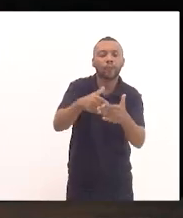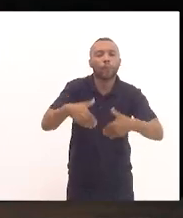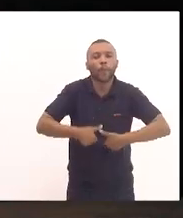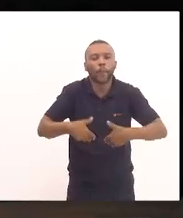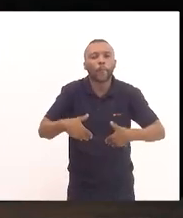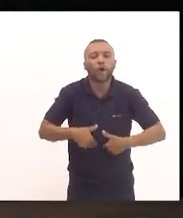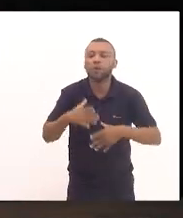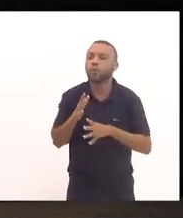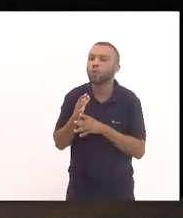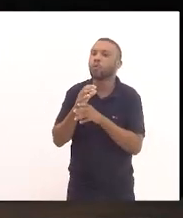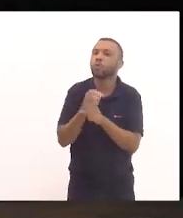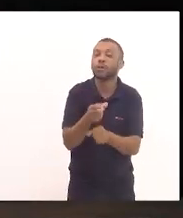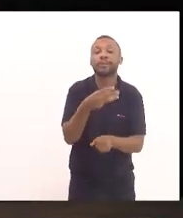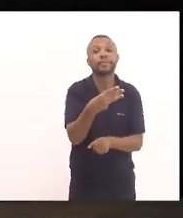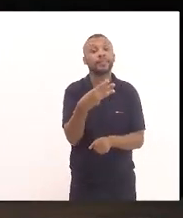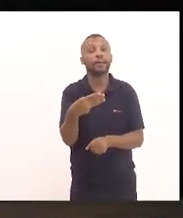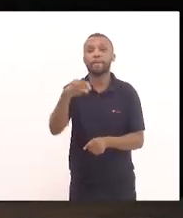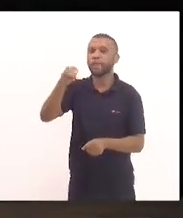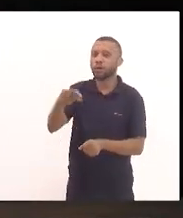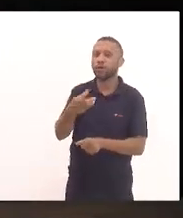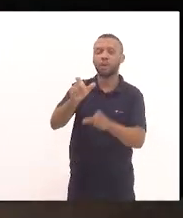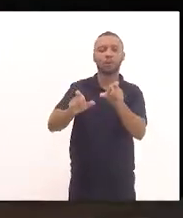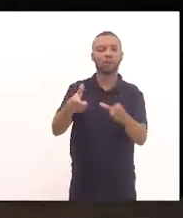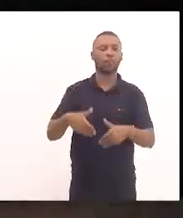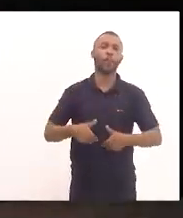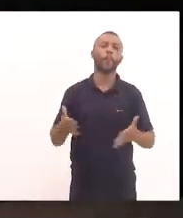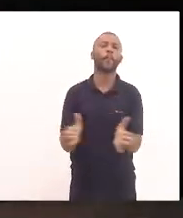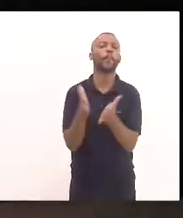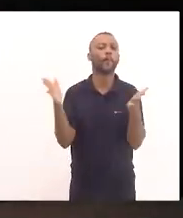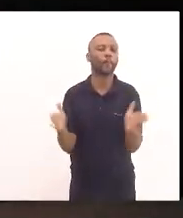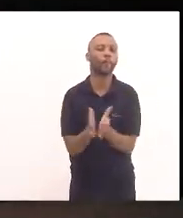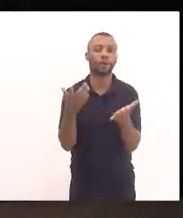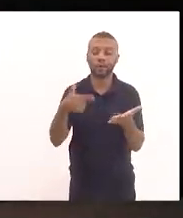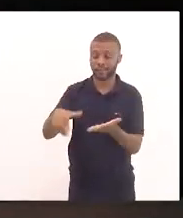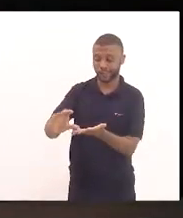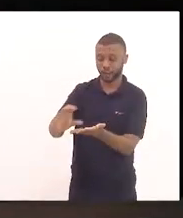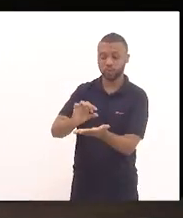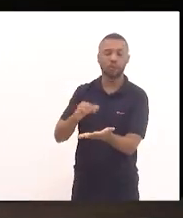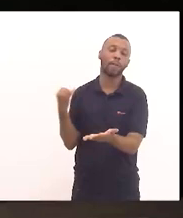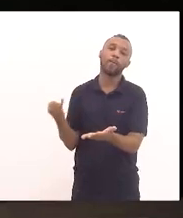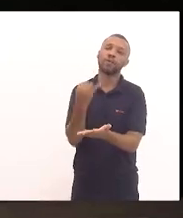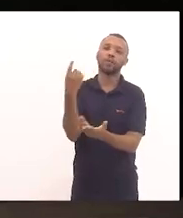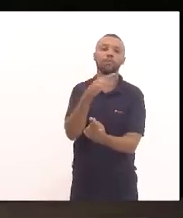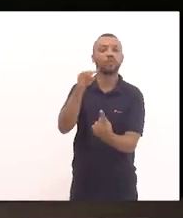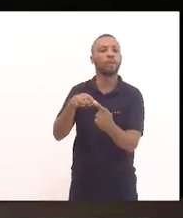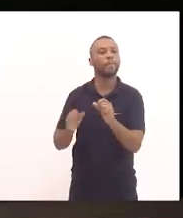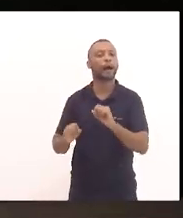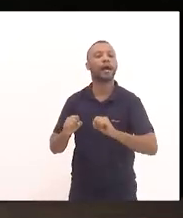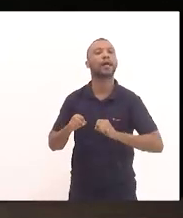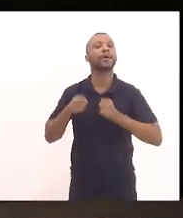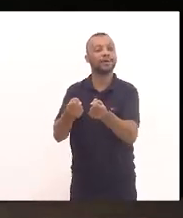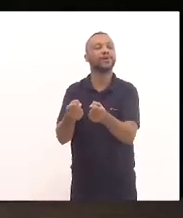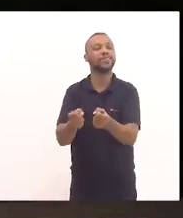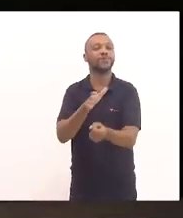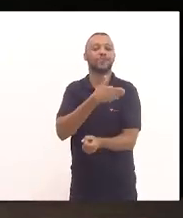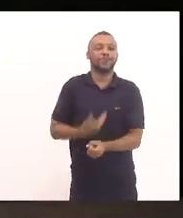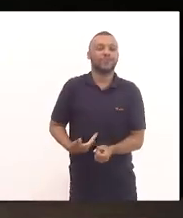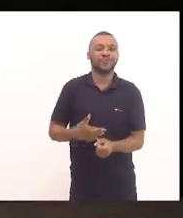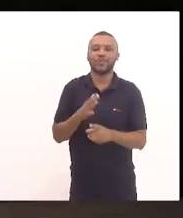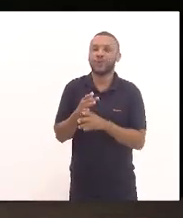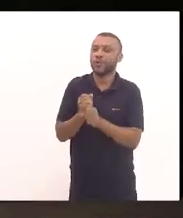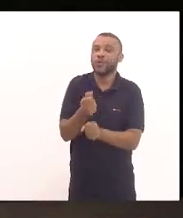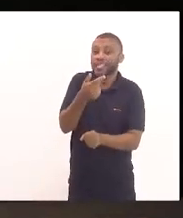fome. Esses recursos são fundamentais para garantir um Estado em que mais de 70%